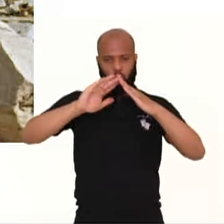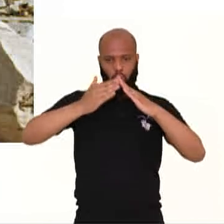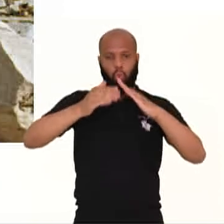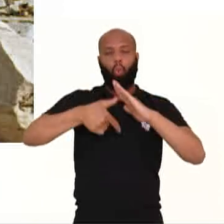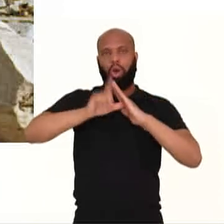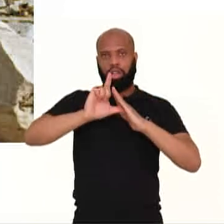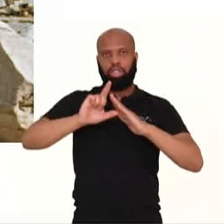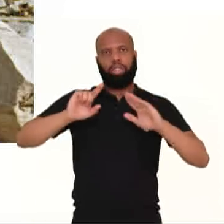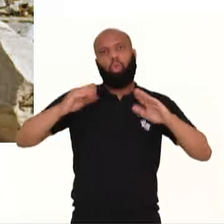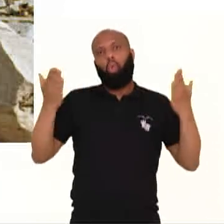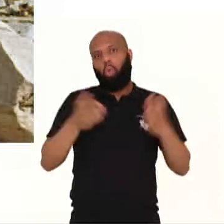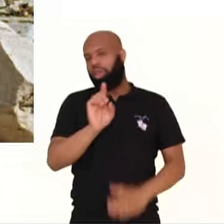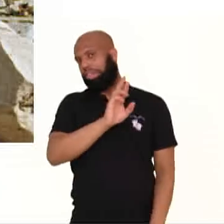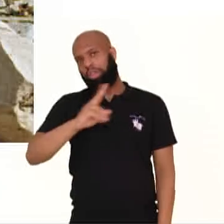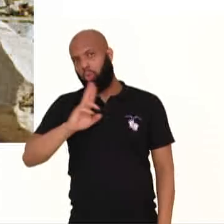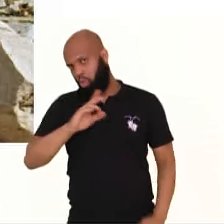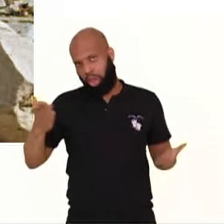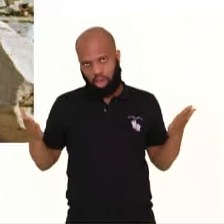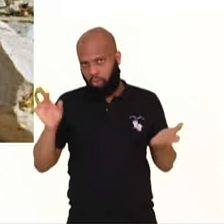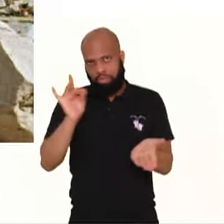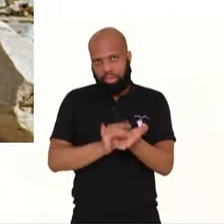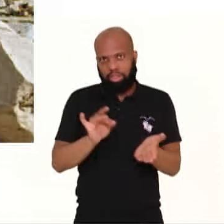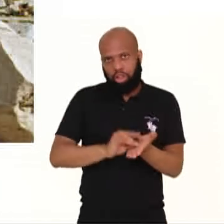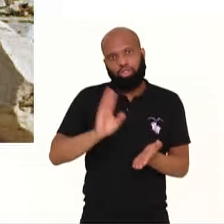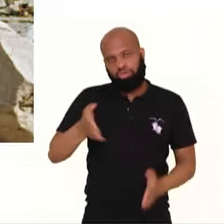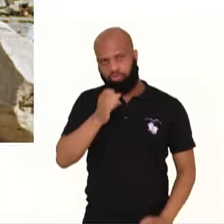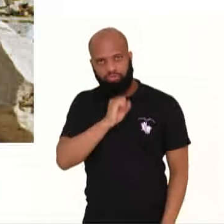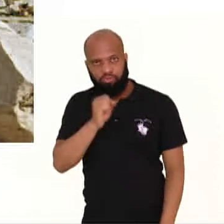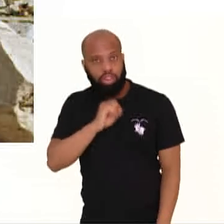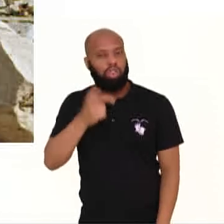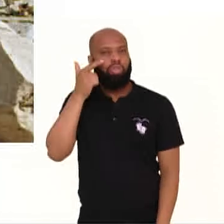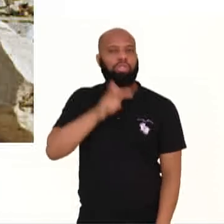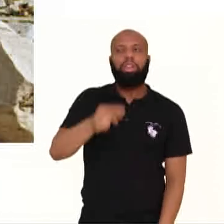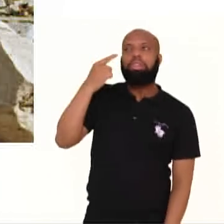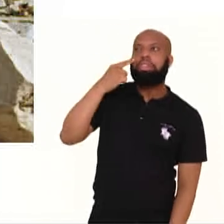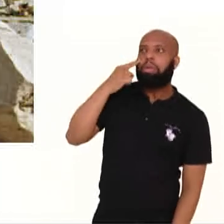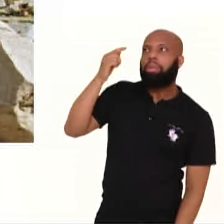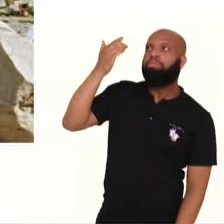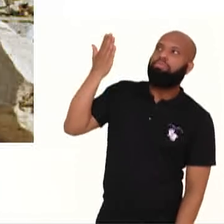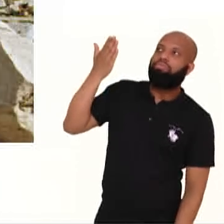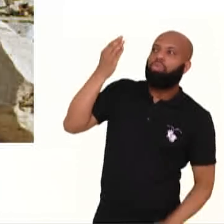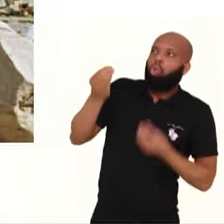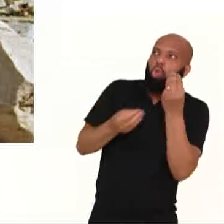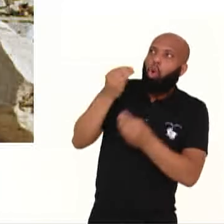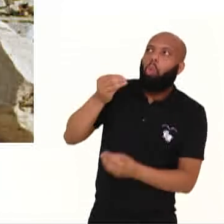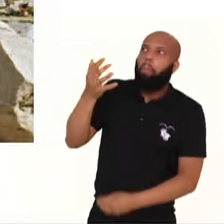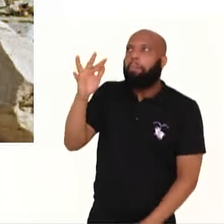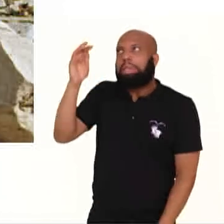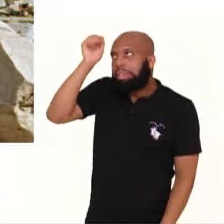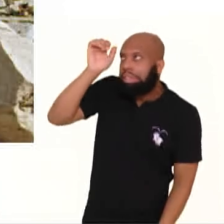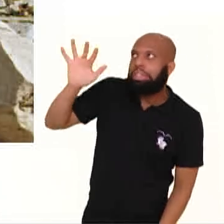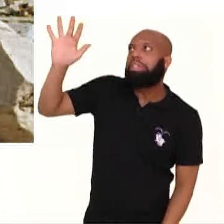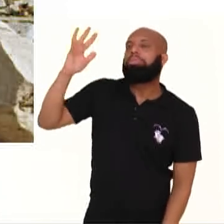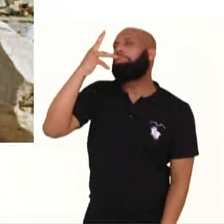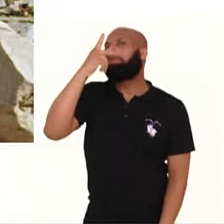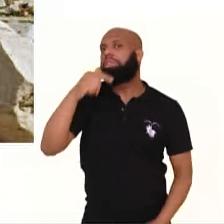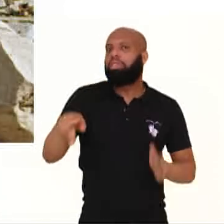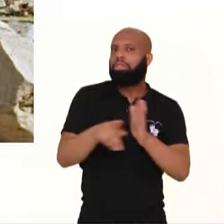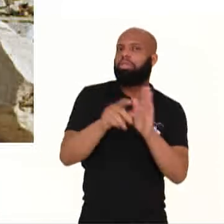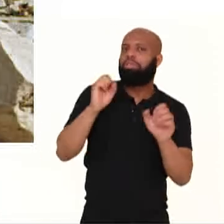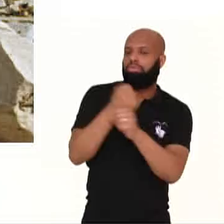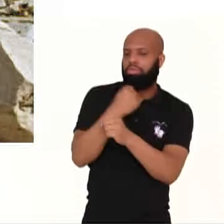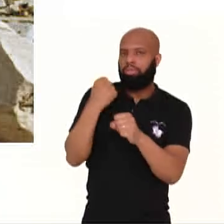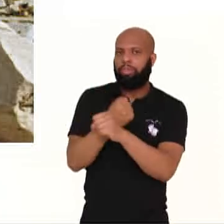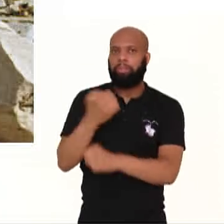ruínas, mas a partir delas conseguimos imaginar e reconstruir mentalmente a beleza, o esplendor dessa